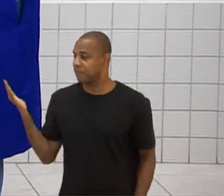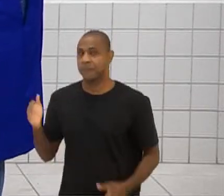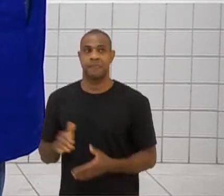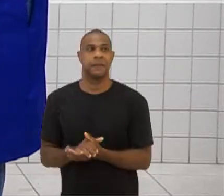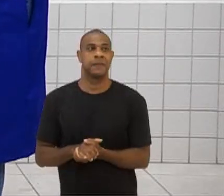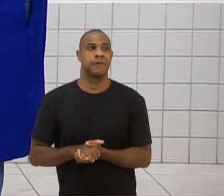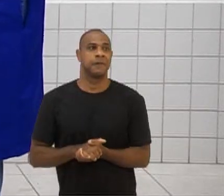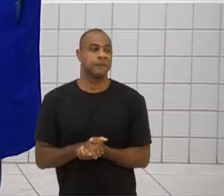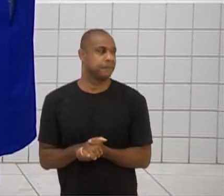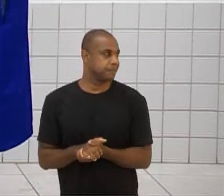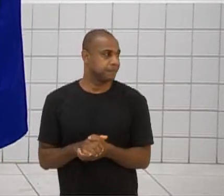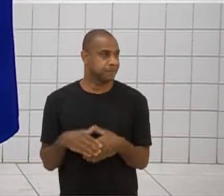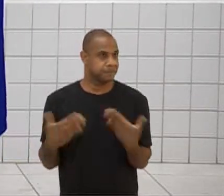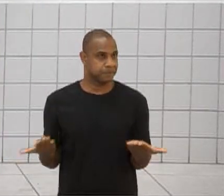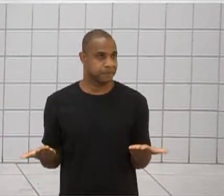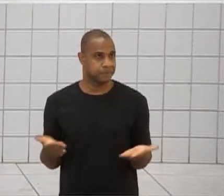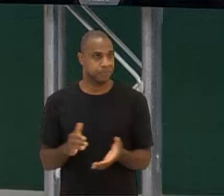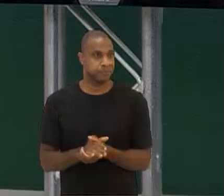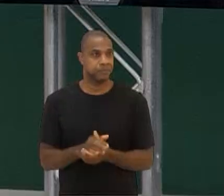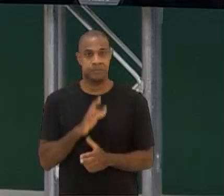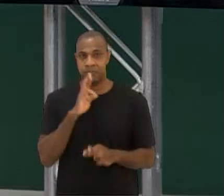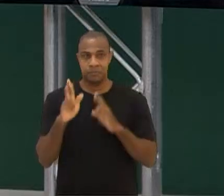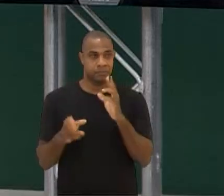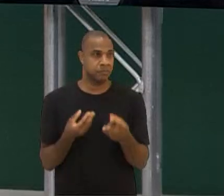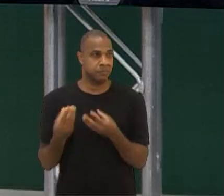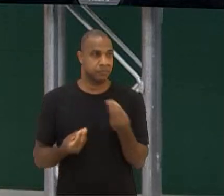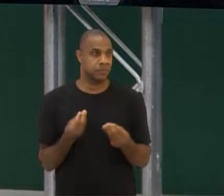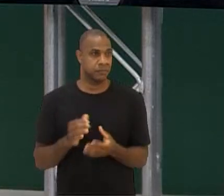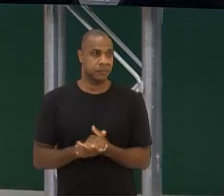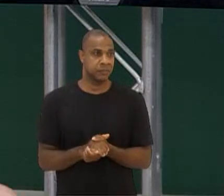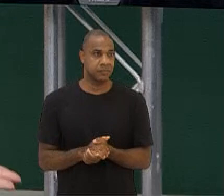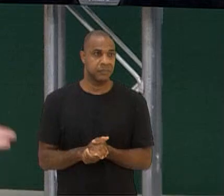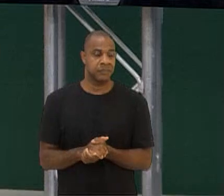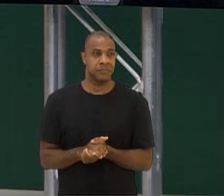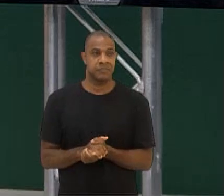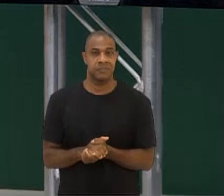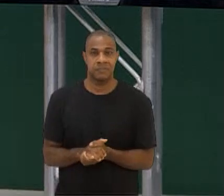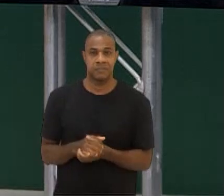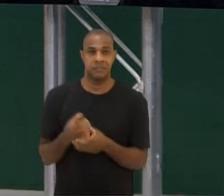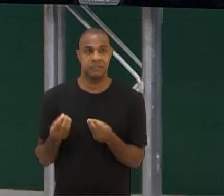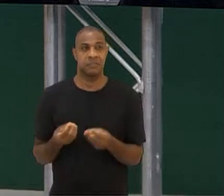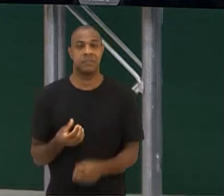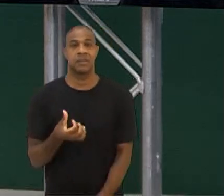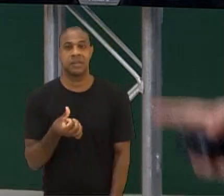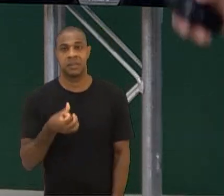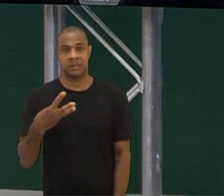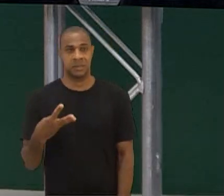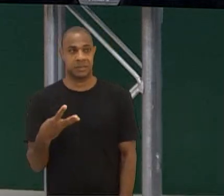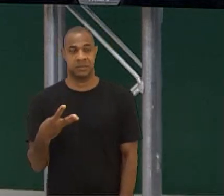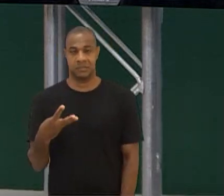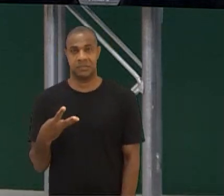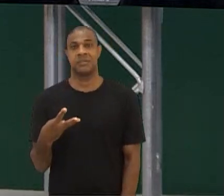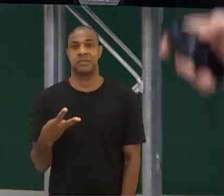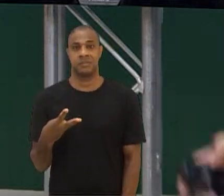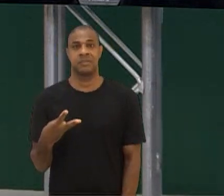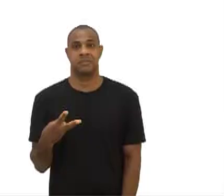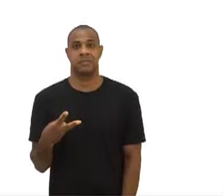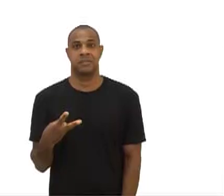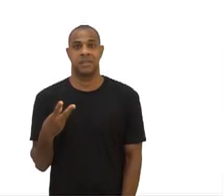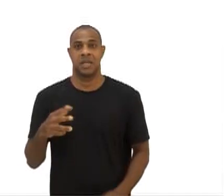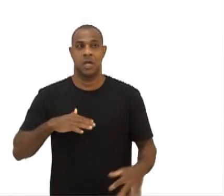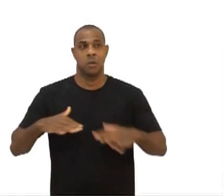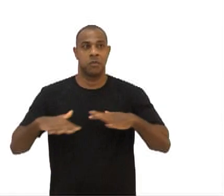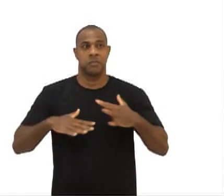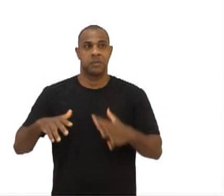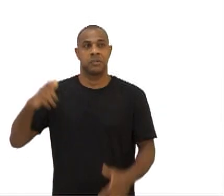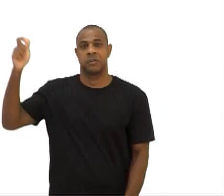acabou. Vamos ver a resposta aqui, o nosso resultado. Grande parte aqui, ó, 63%, disse que o movimento do Sol é